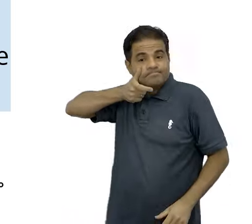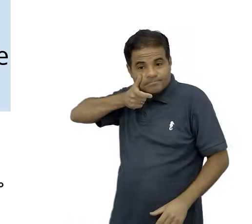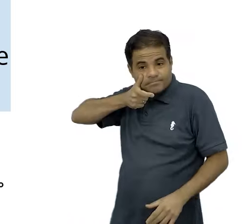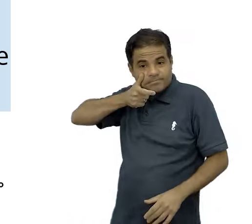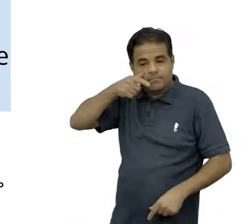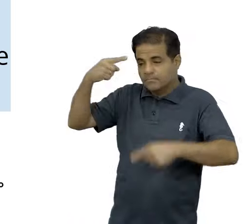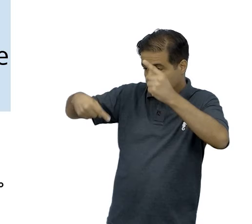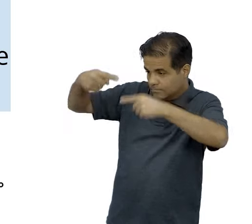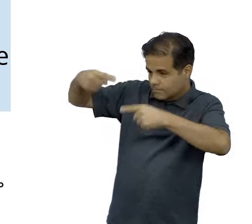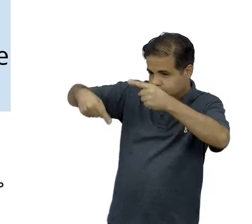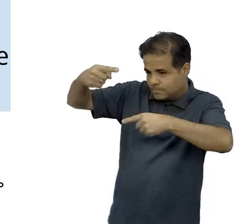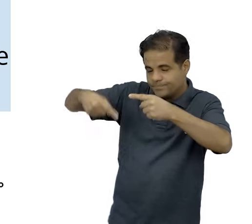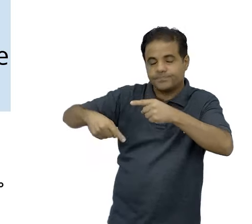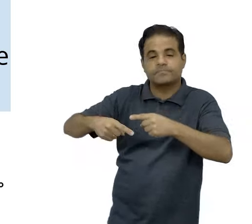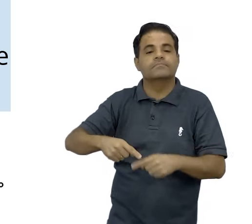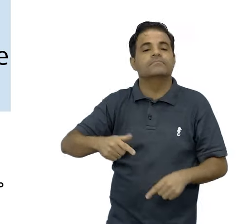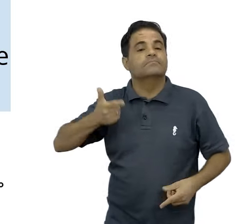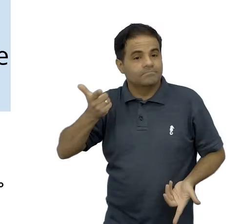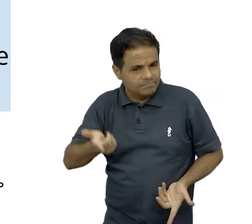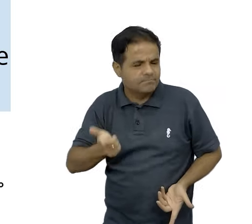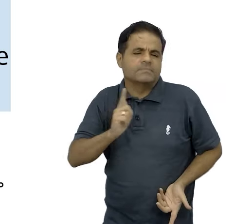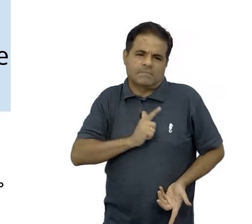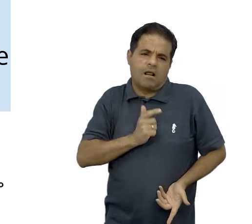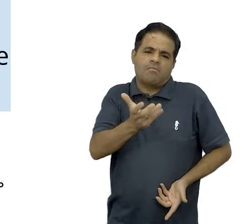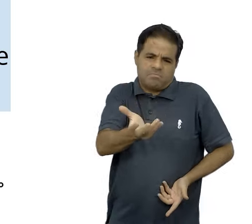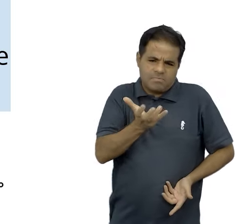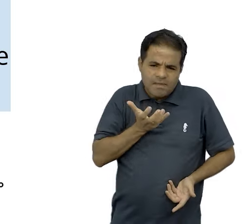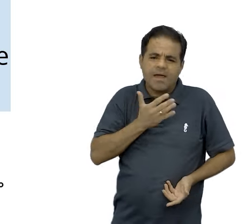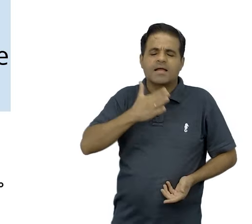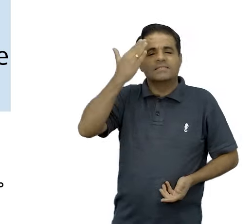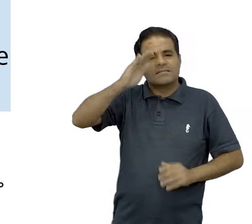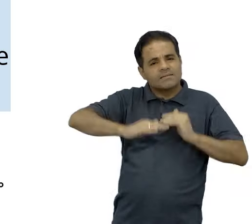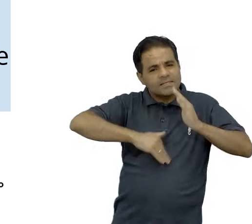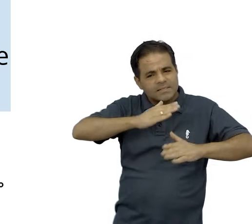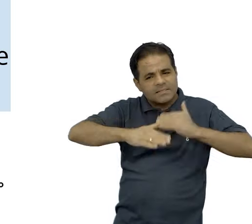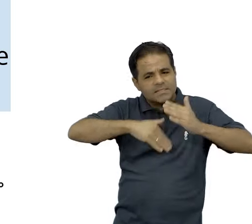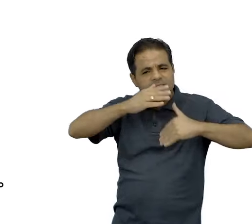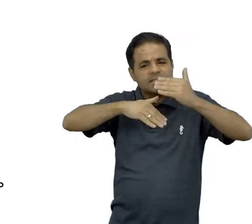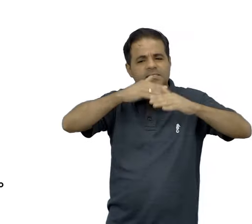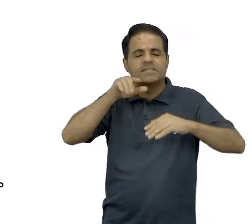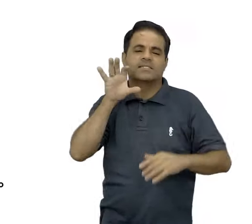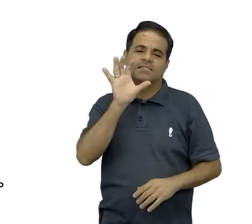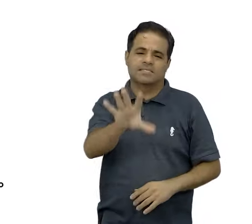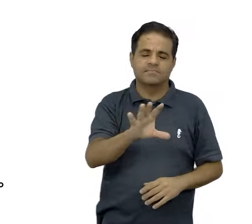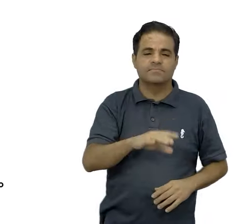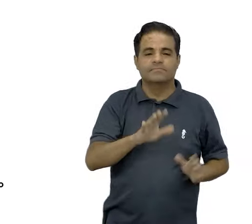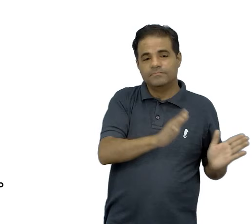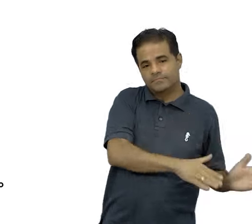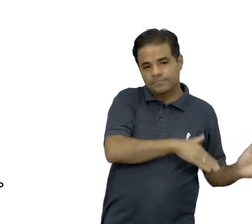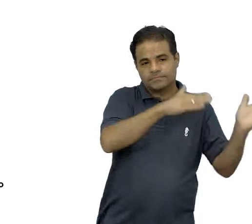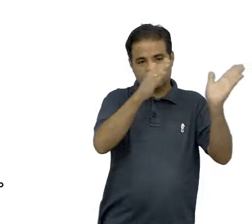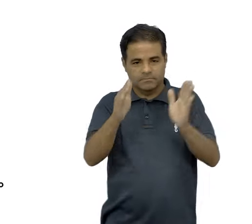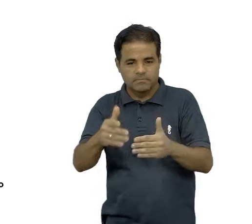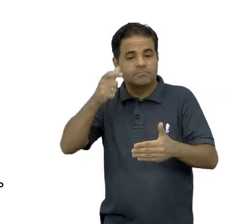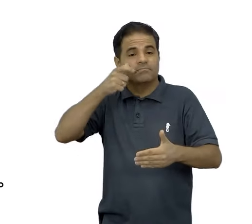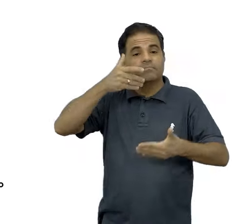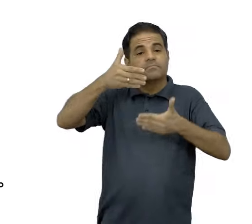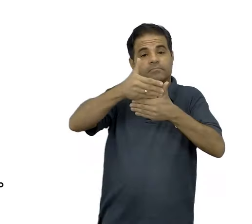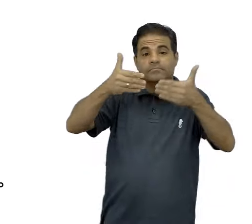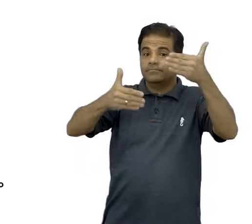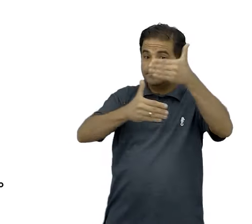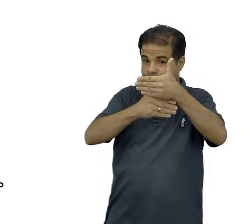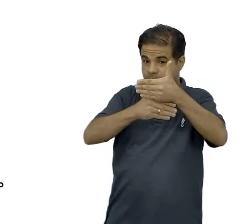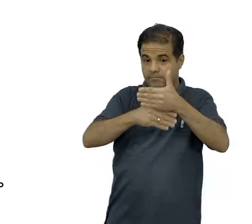essas discussões, né, que a gente pretende desenvolver. Então, no slide seguinte, a gente vai